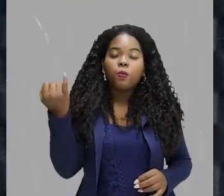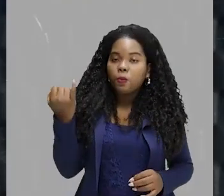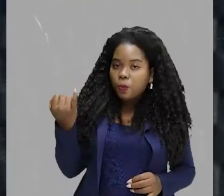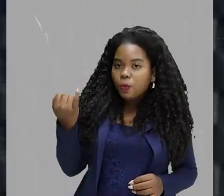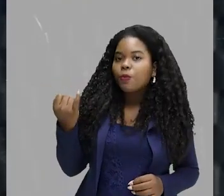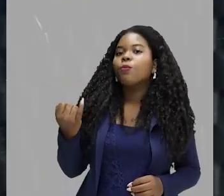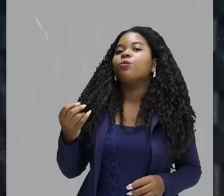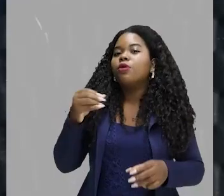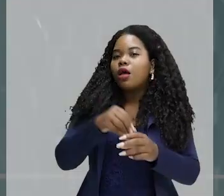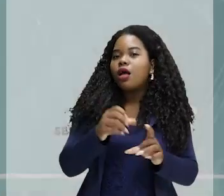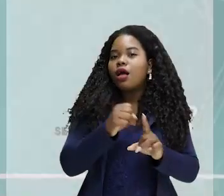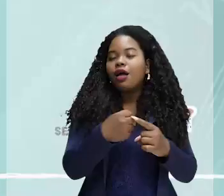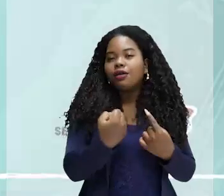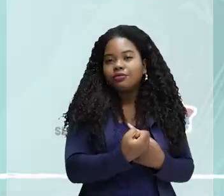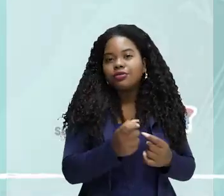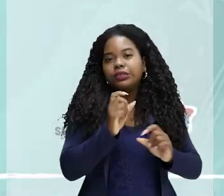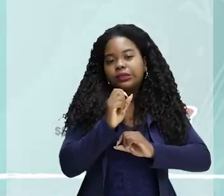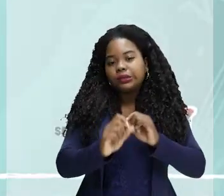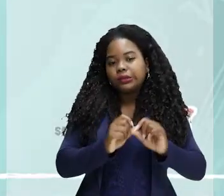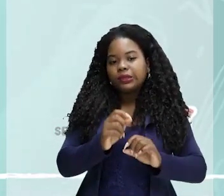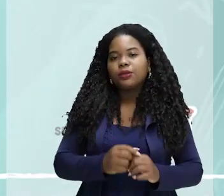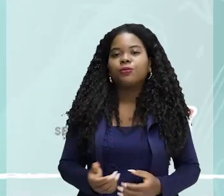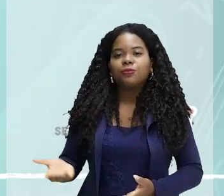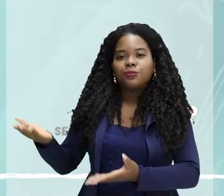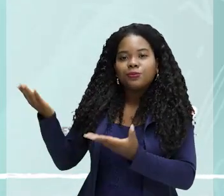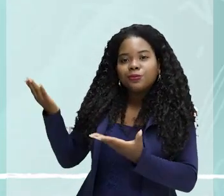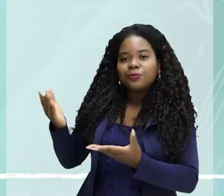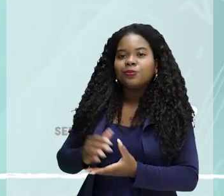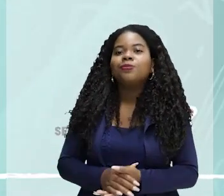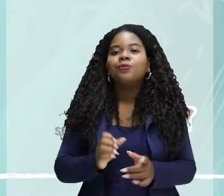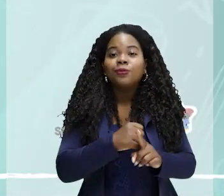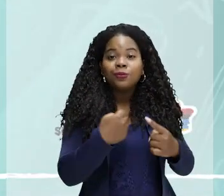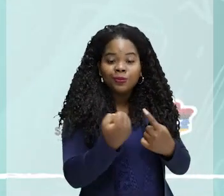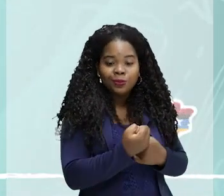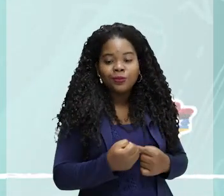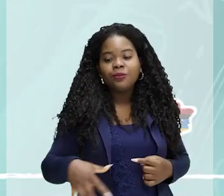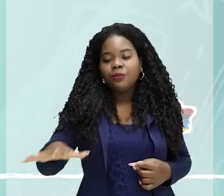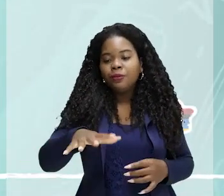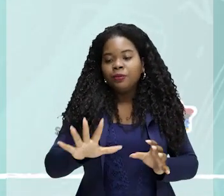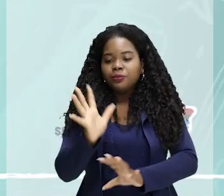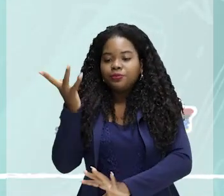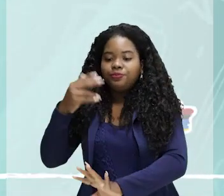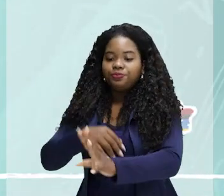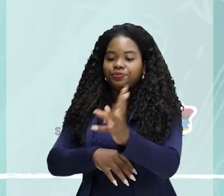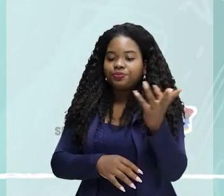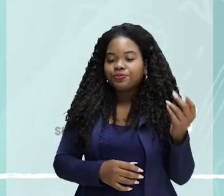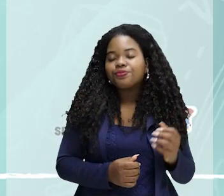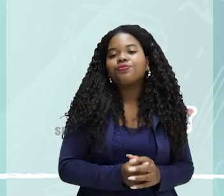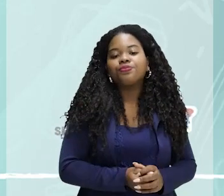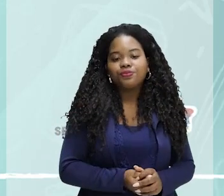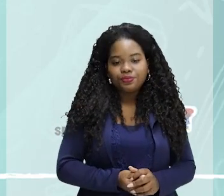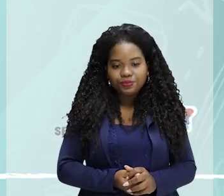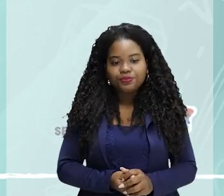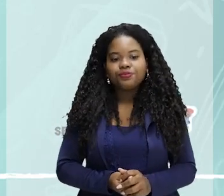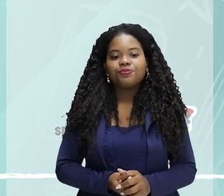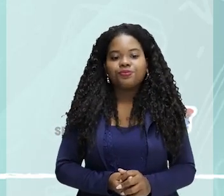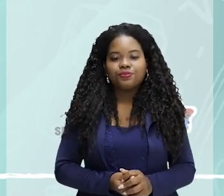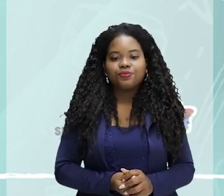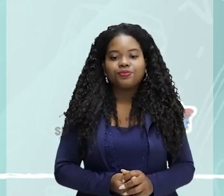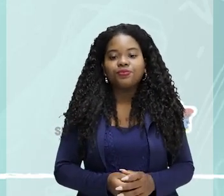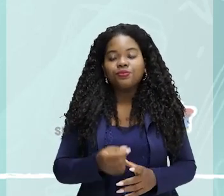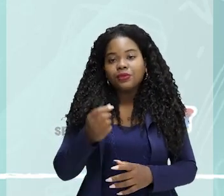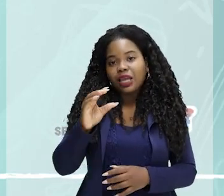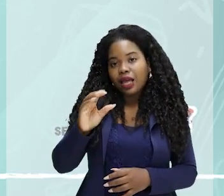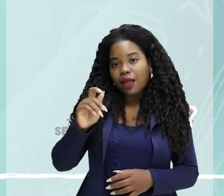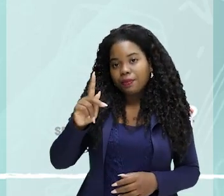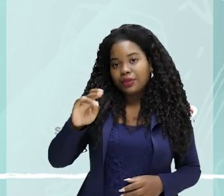importante dentro da sociologia, que é exatamente sociologia e meio ambiente, capital e desenvolvimento